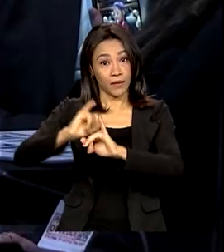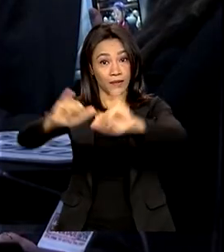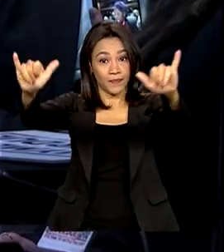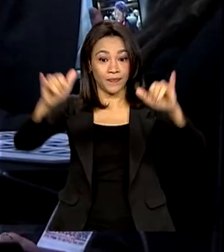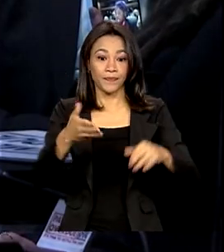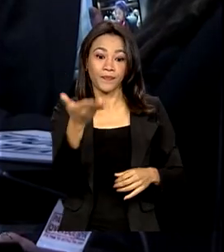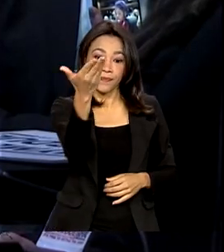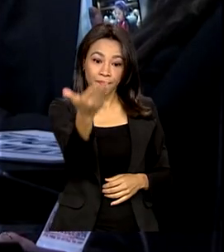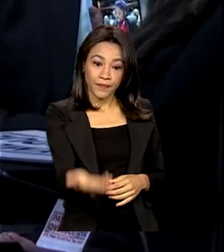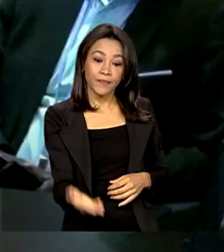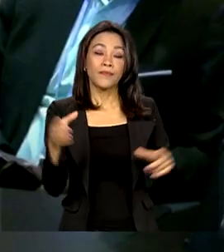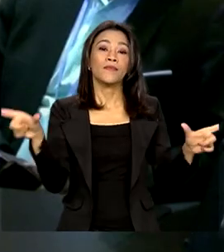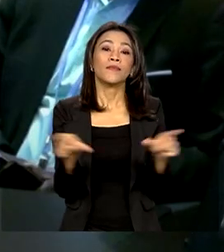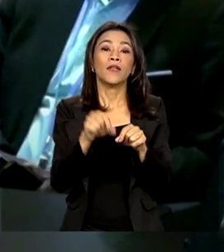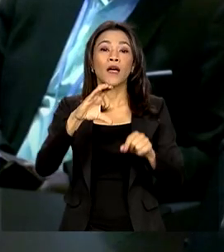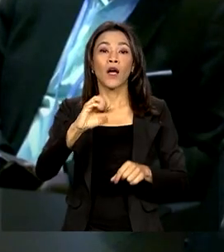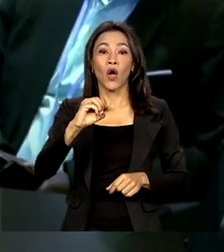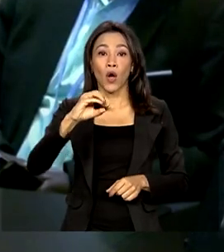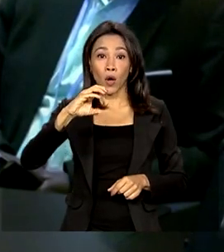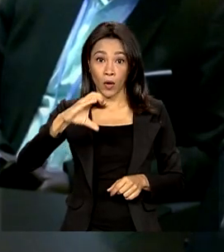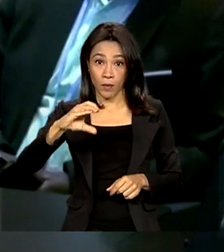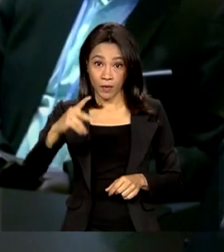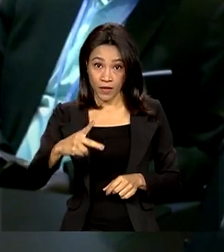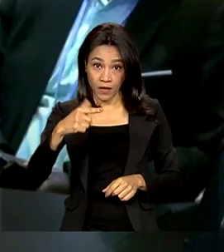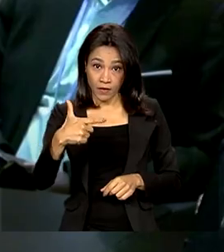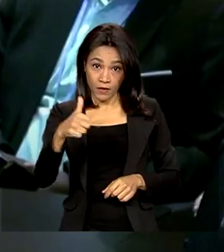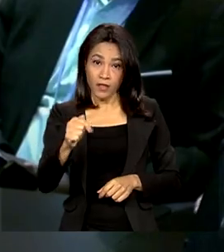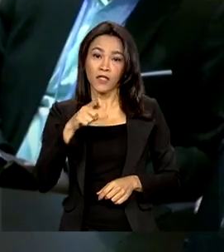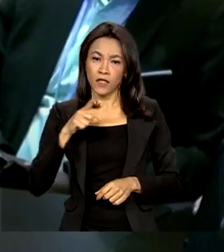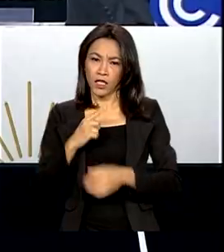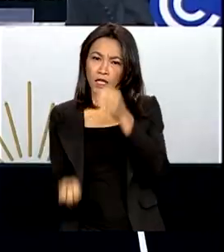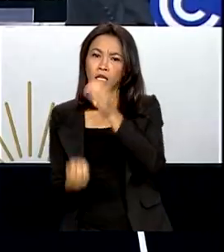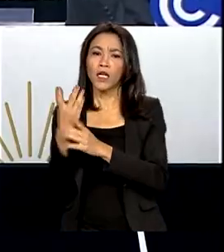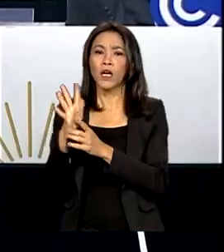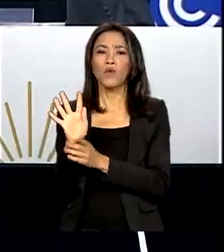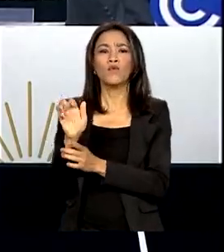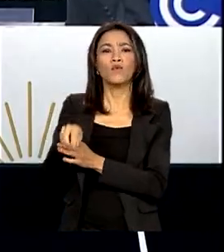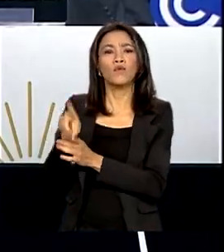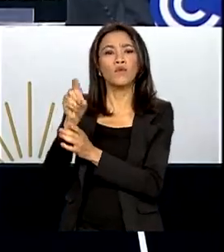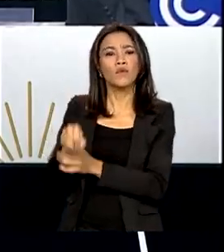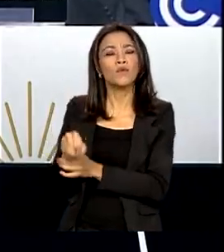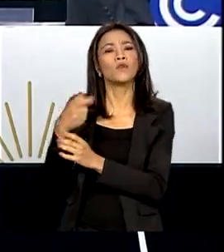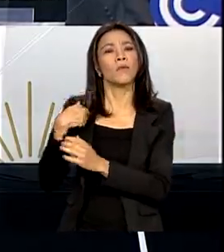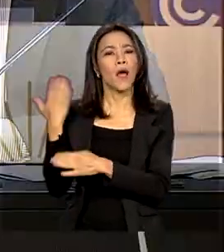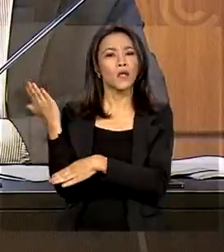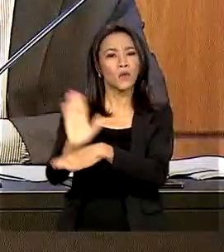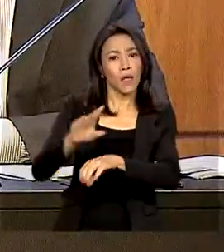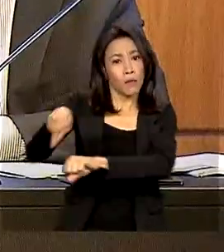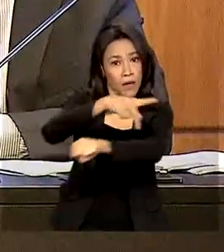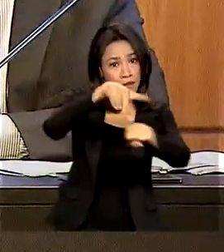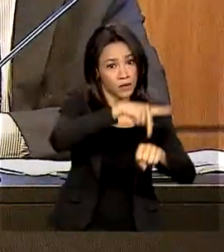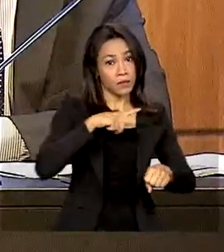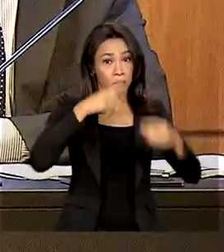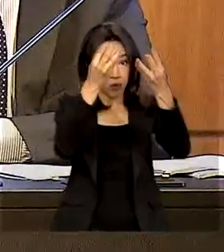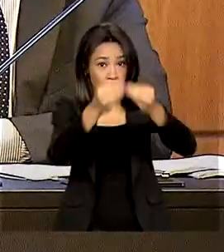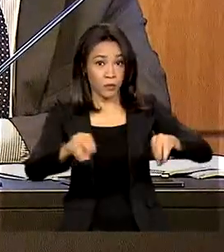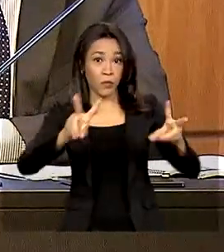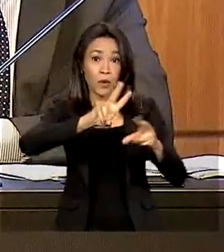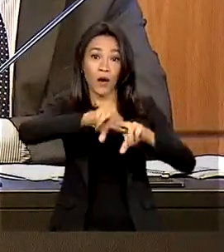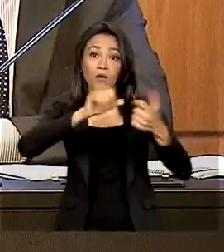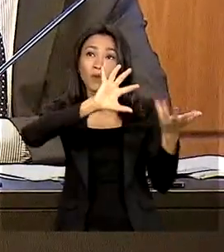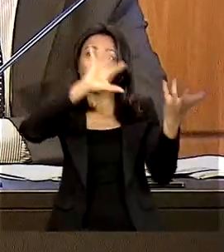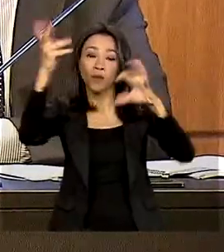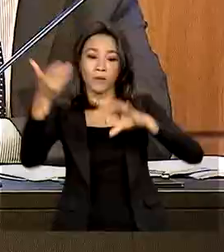de compensação contra danos para países afetados por desastres climáticos. Ilan Goldfaia é eleito o